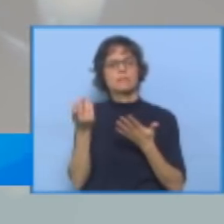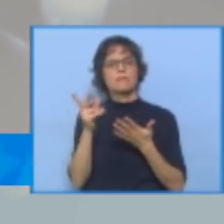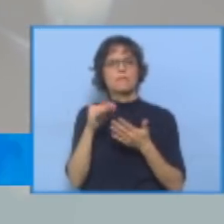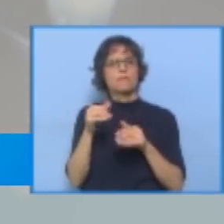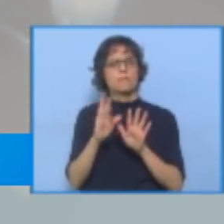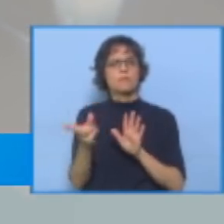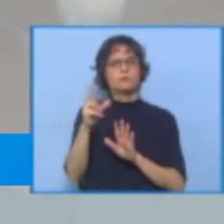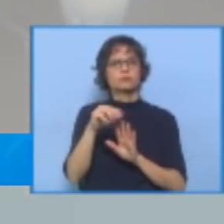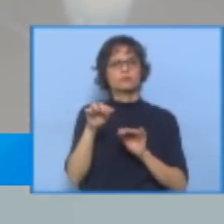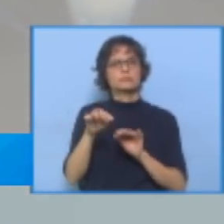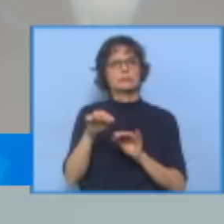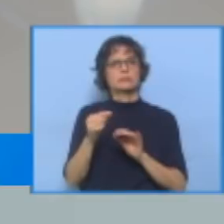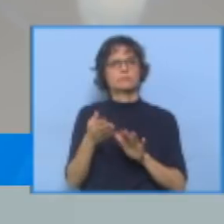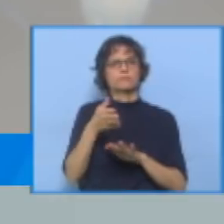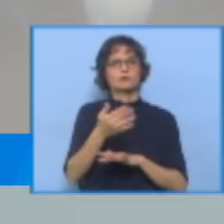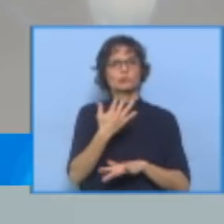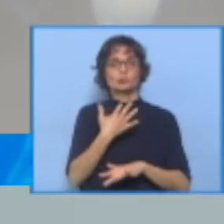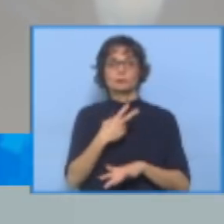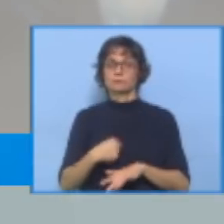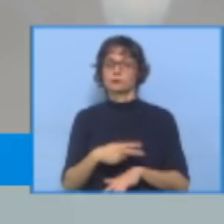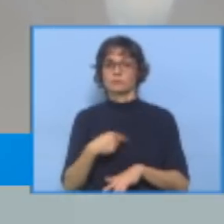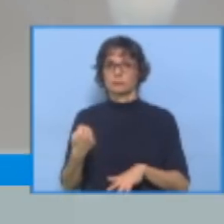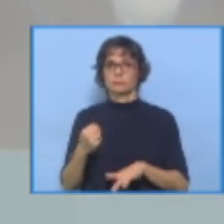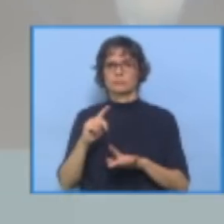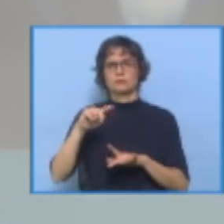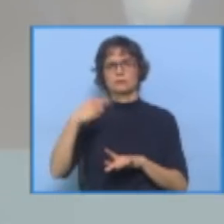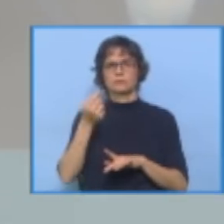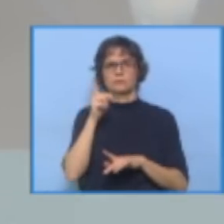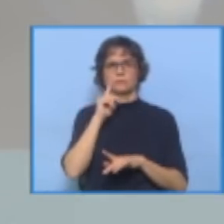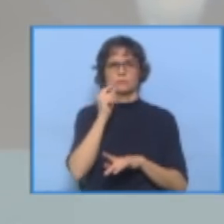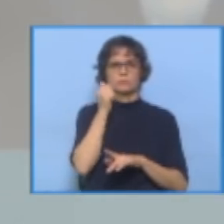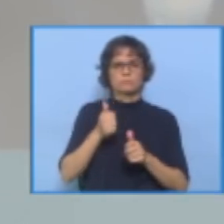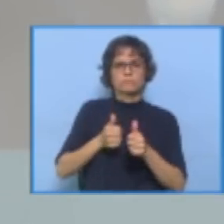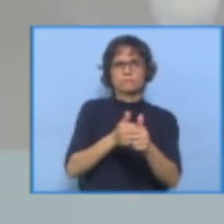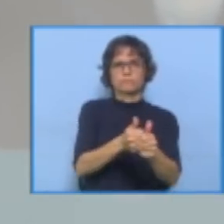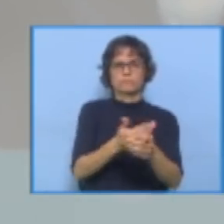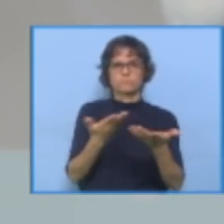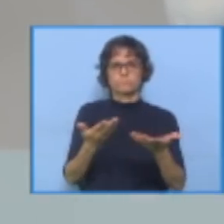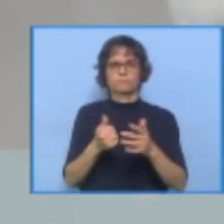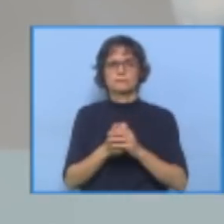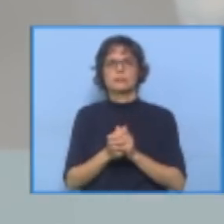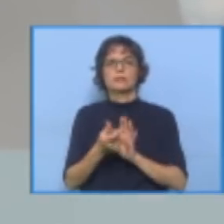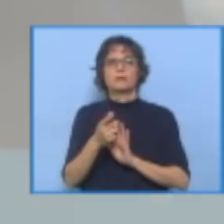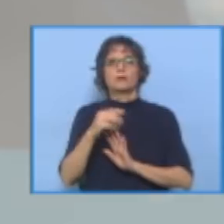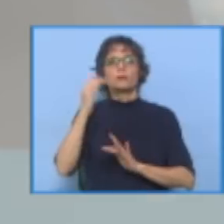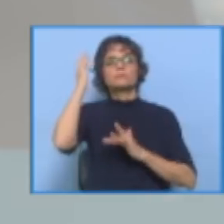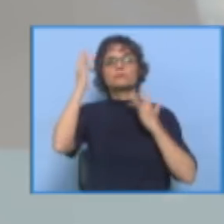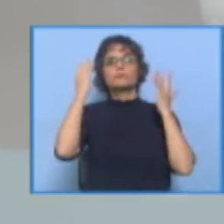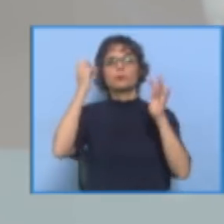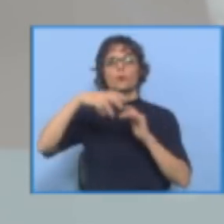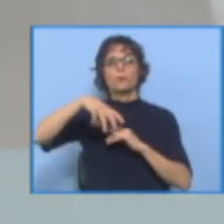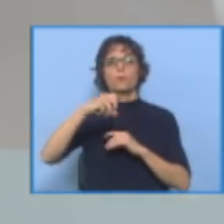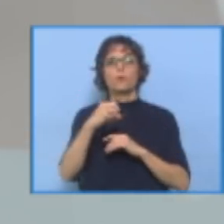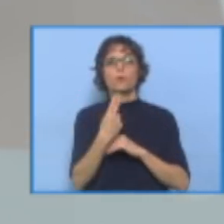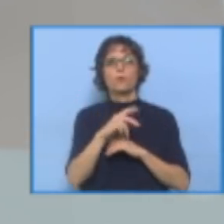pelo cristianismo, que é seguida por mulheres e homens ao longo da história. O filósofo Emmanuel Mounier fê-lo de